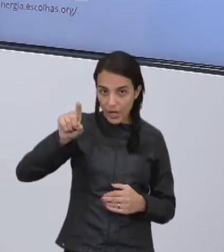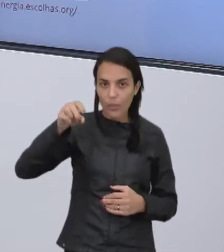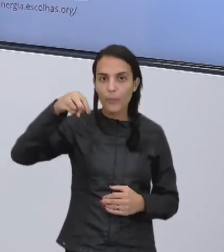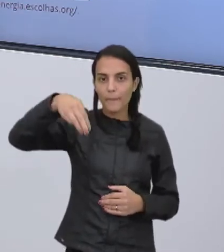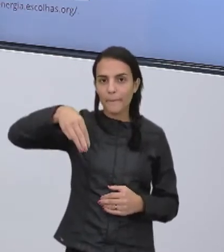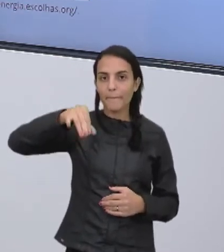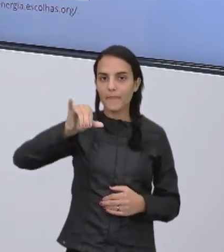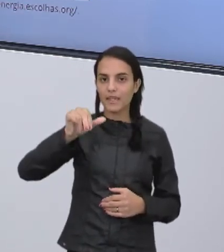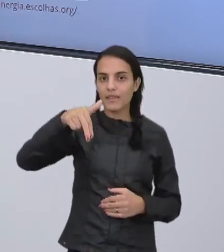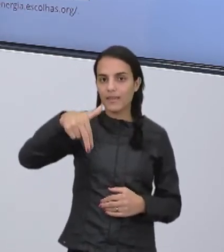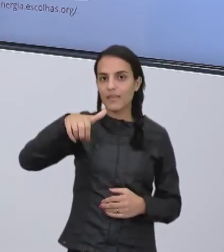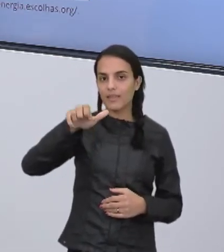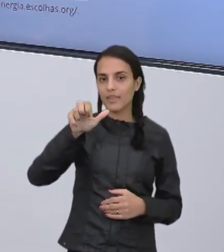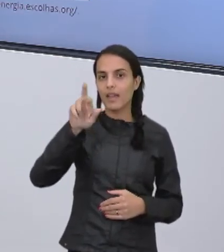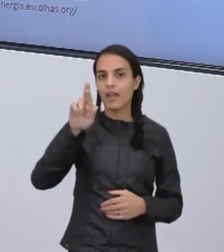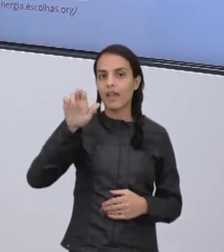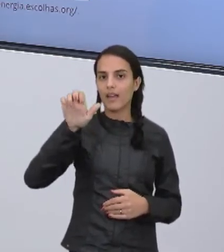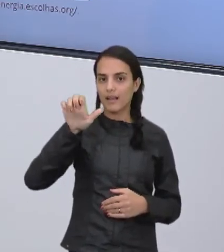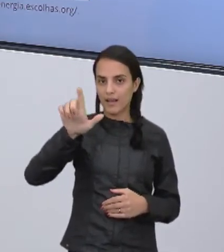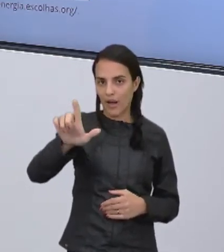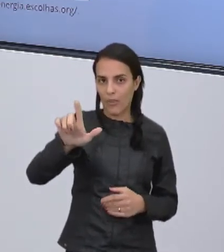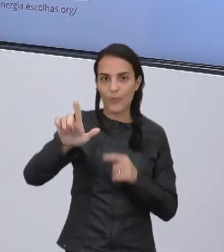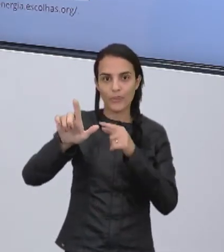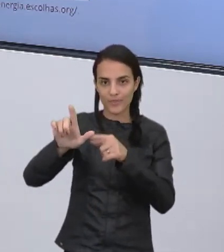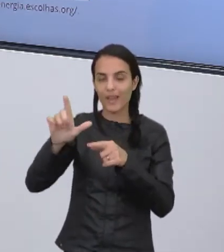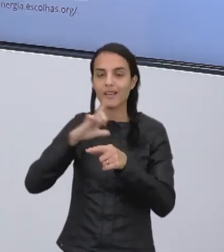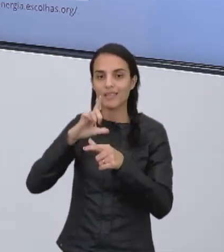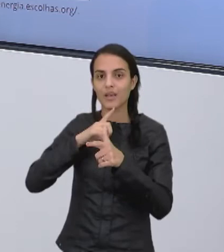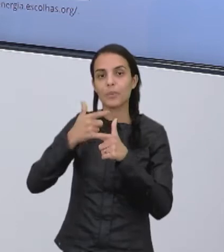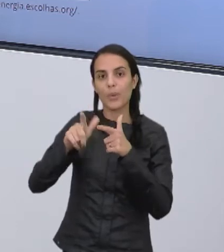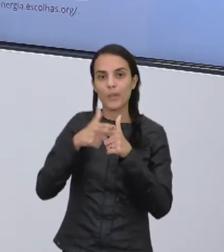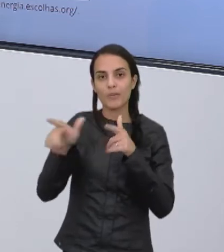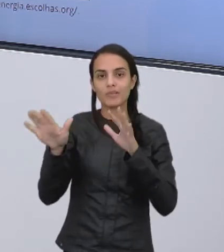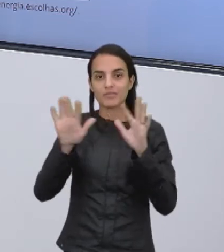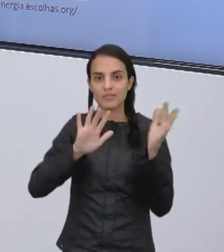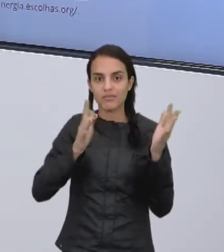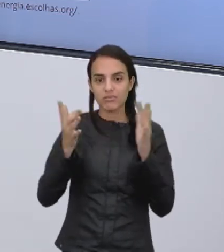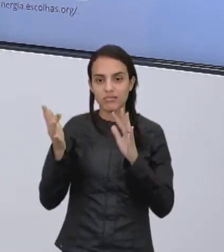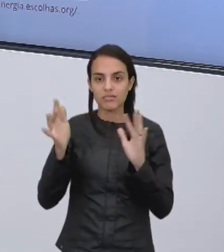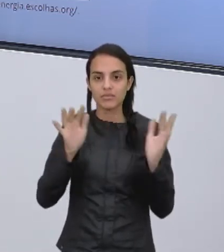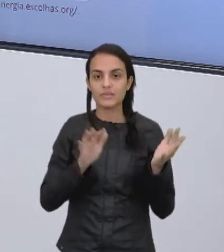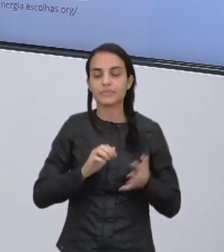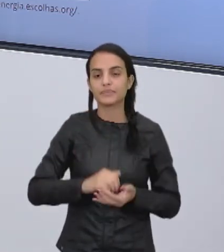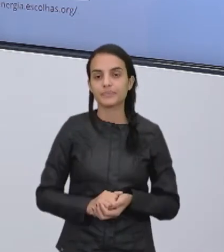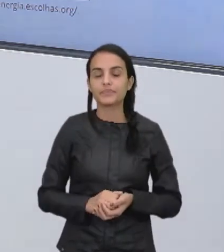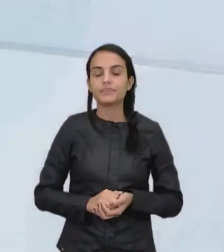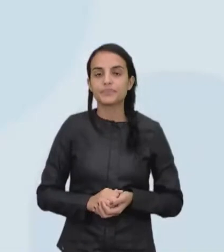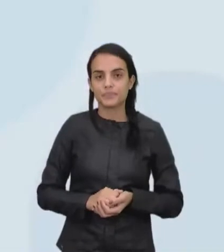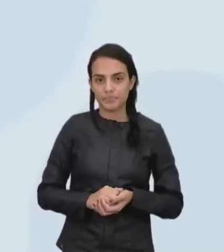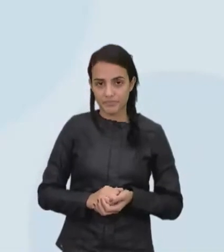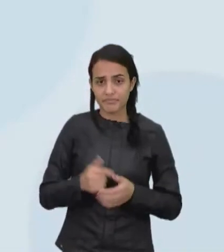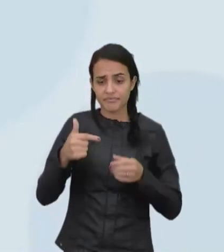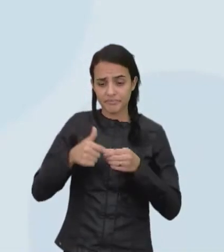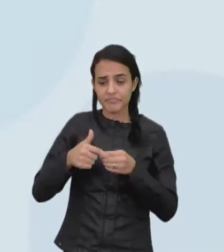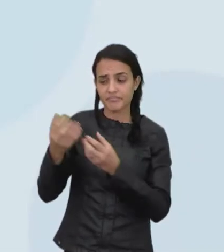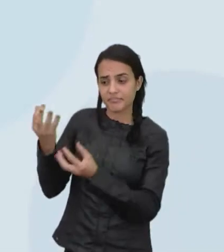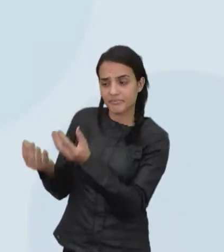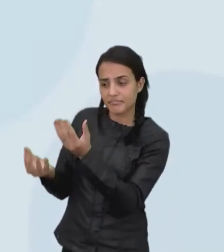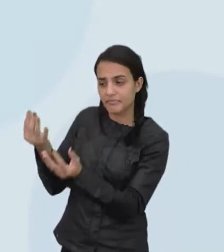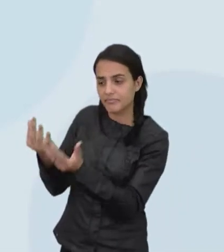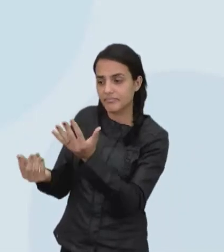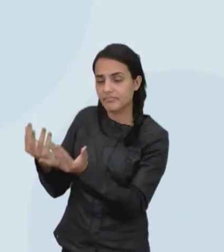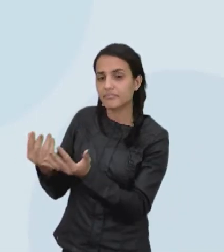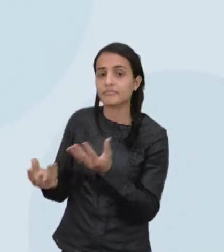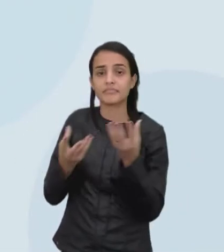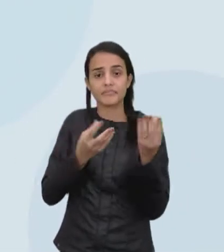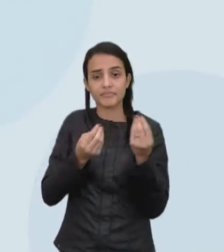poder calorífico bom, só que tem esse problema ambiental que a gente vai ver, ó. A queima de combustíveis fósseis sempre vai emitir